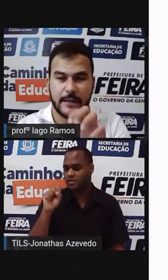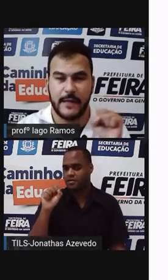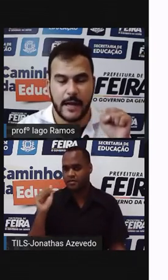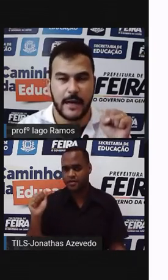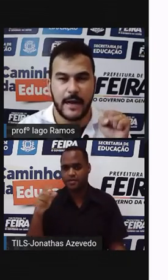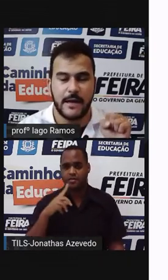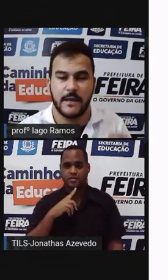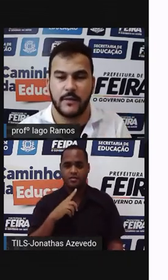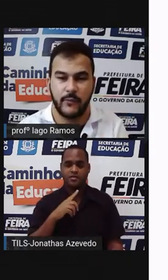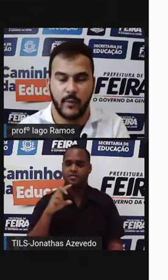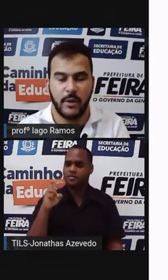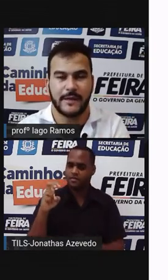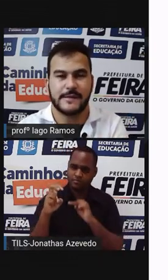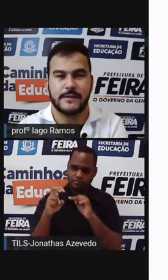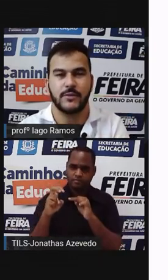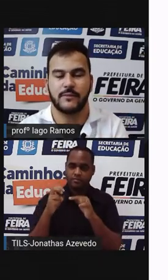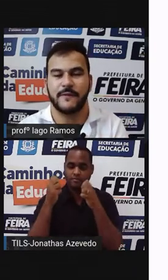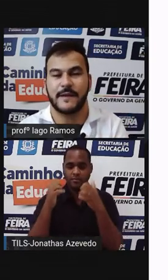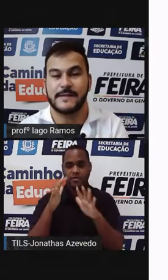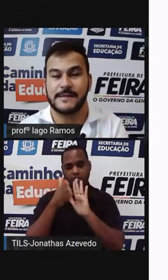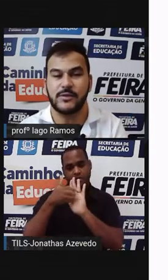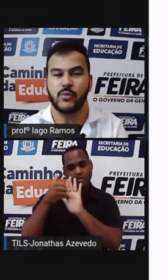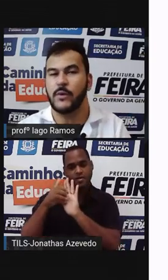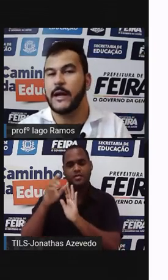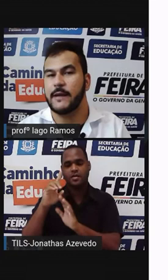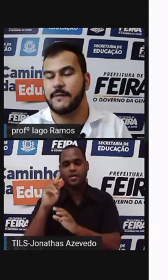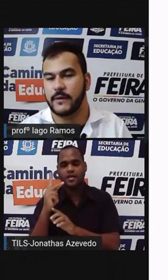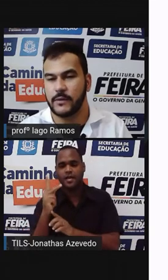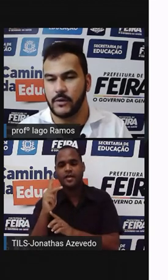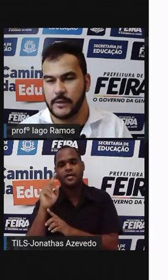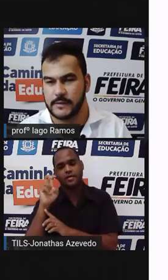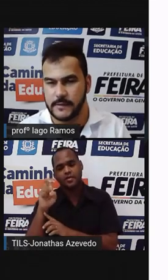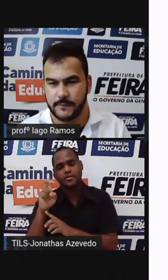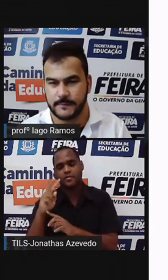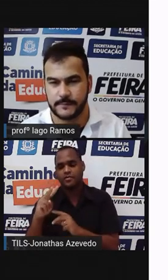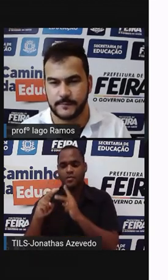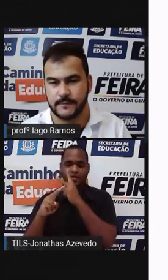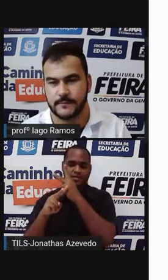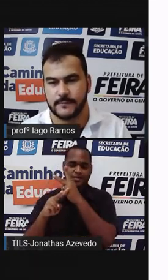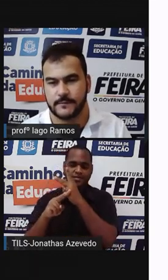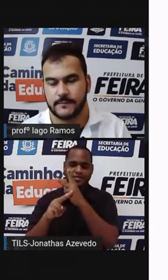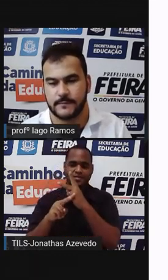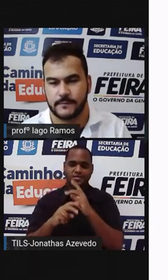vou tirar DH, vou botar 5, vai ficar 5 elevado a 2.